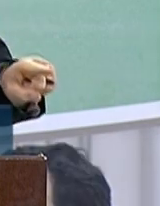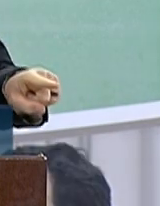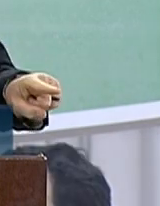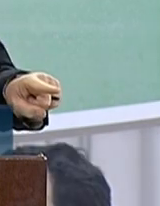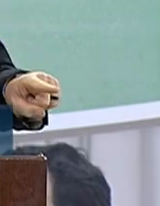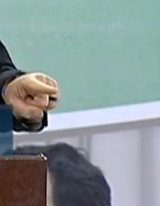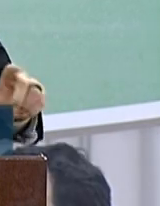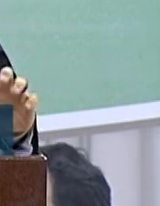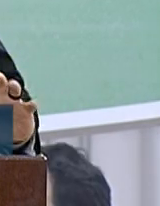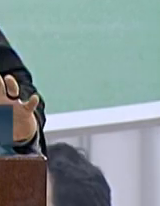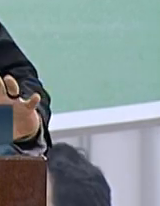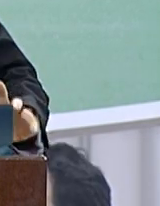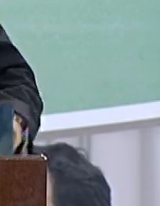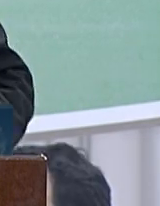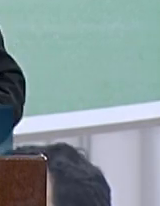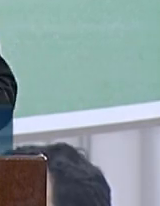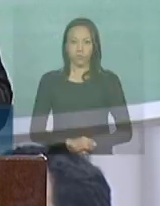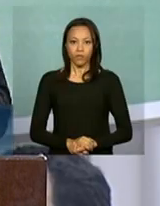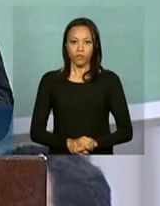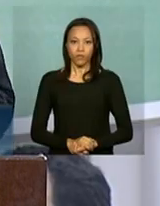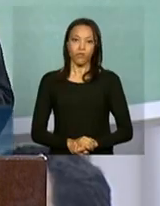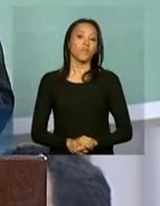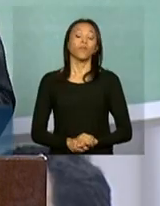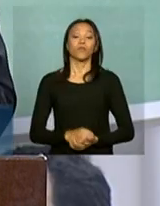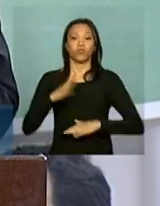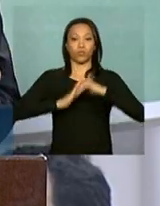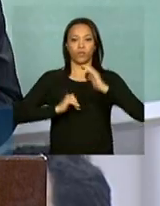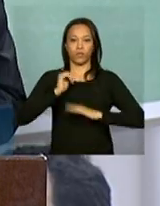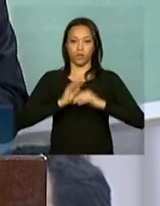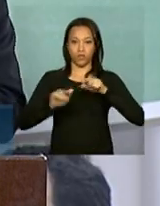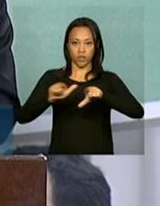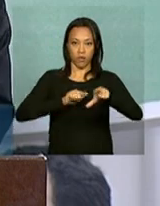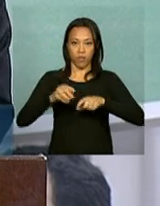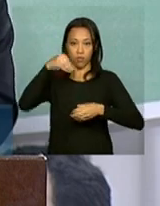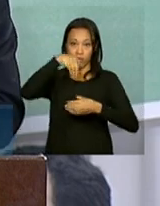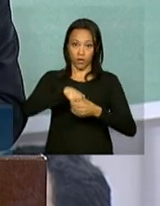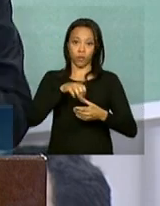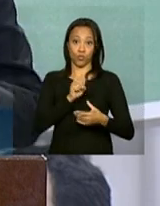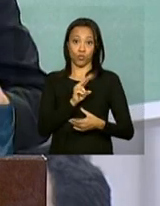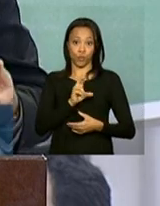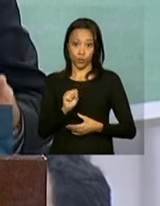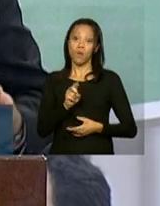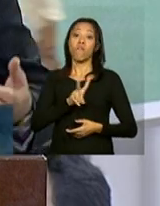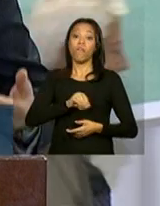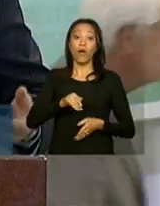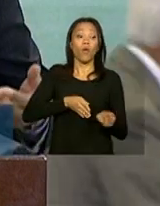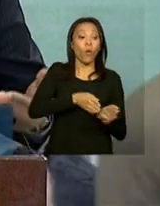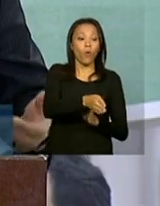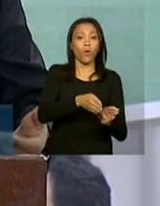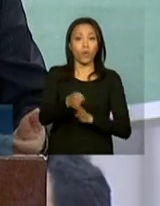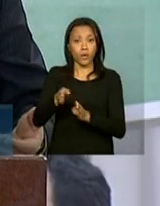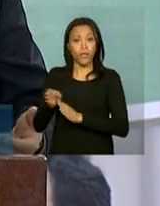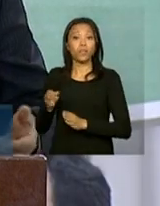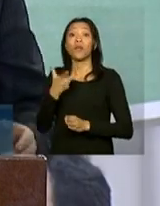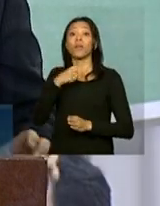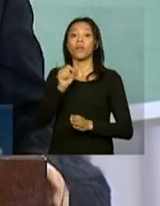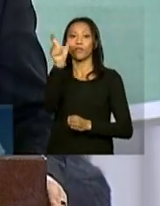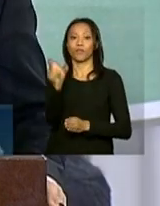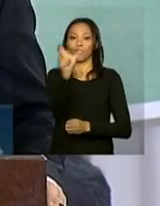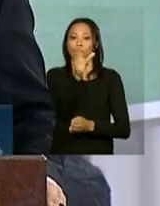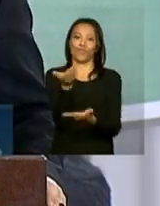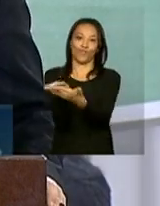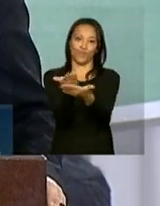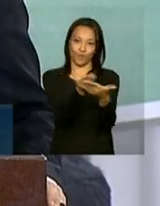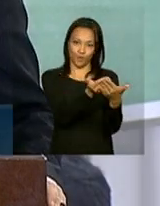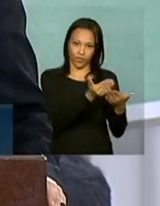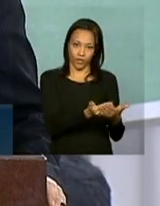na rede do SUS que vão estar orientados para a formação dos estudantes que lá estarão fazendo seu campo de prática. Então, nós